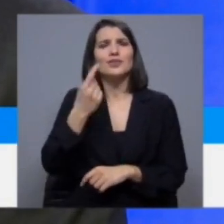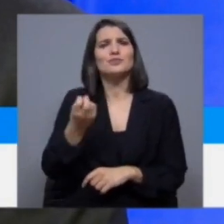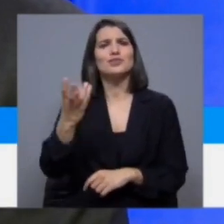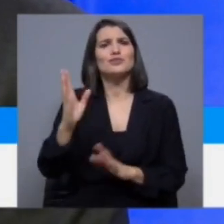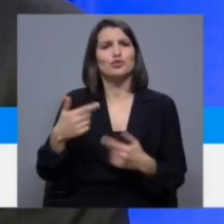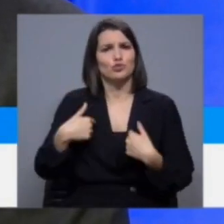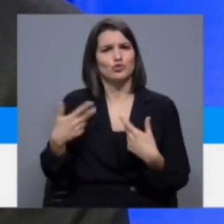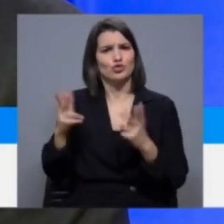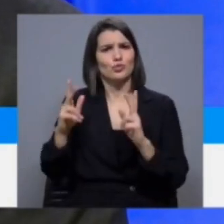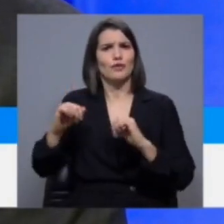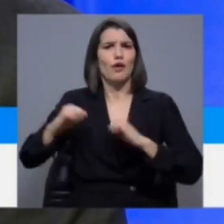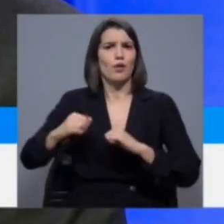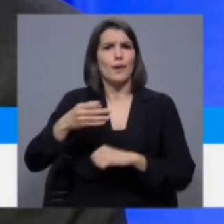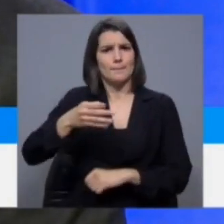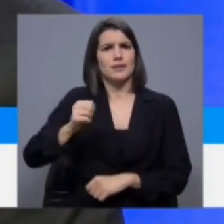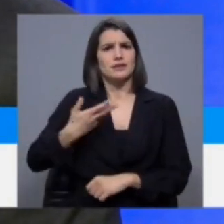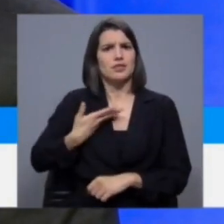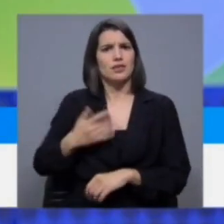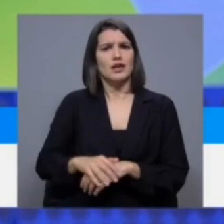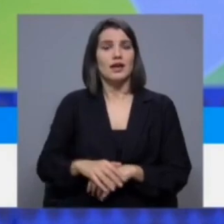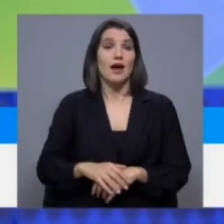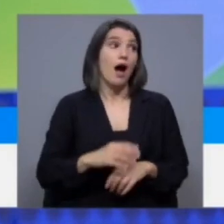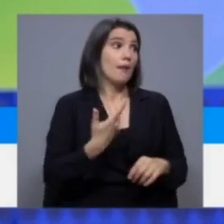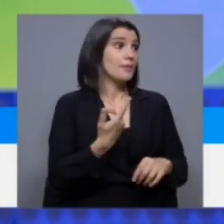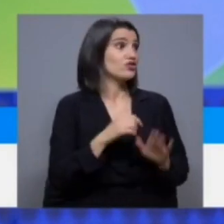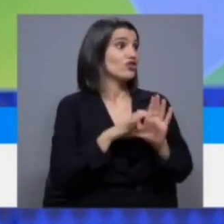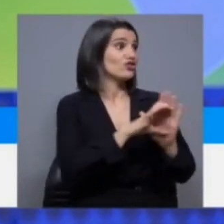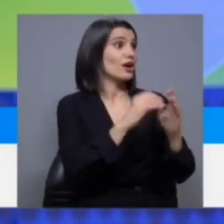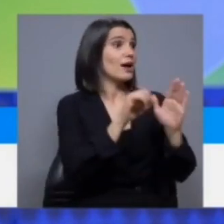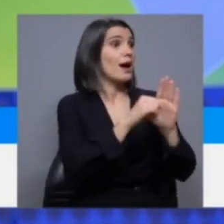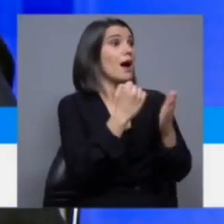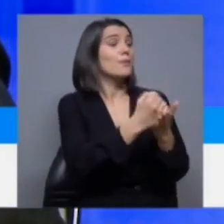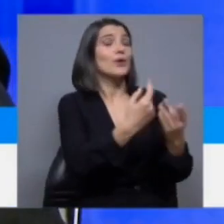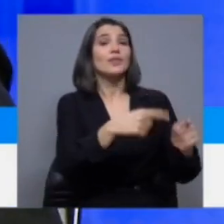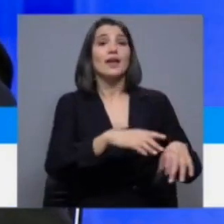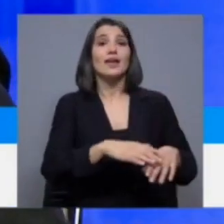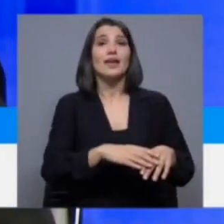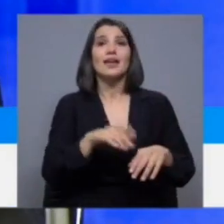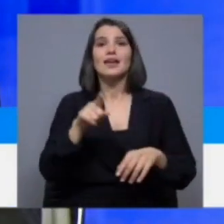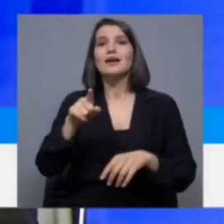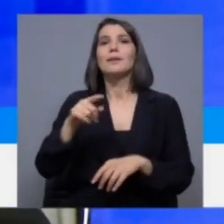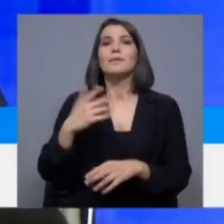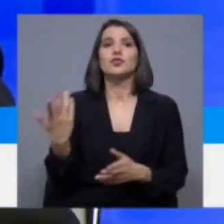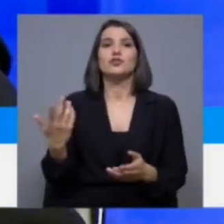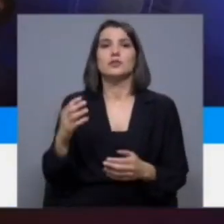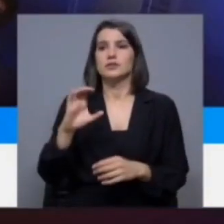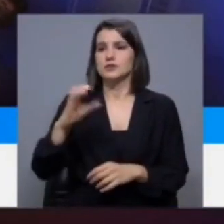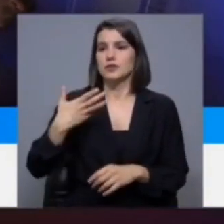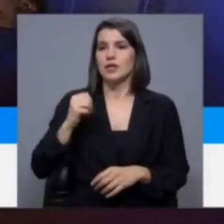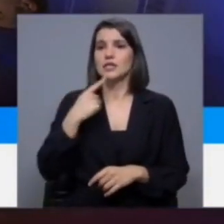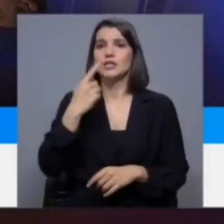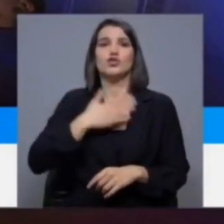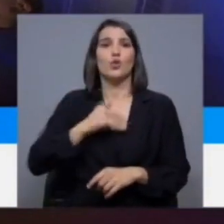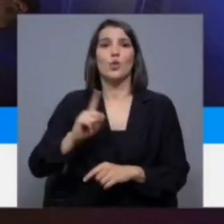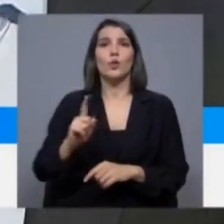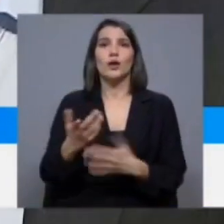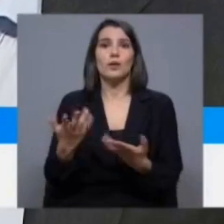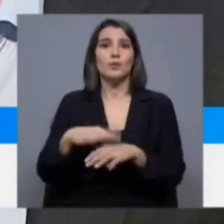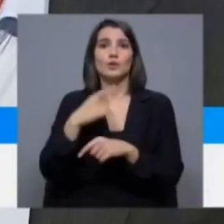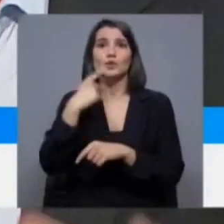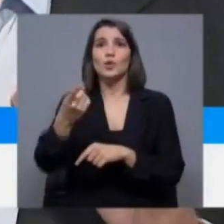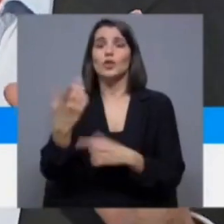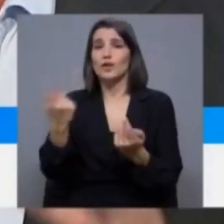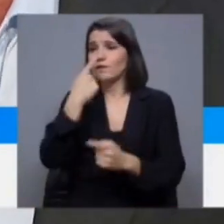eu já disse várias vezes que eu vou fazer um acordo com o peso ideal pois não chega não mas agora eu pensei também já disse vá e o chá desta gente se bem que não carregaram chega perder